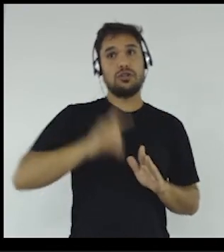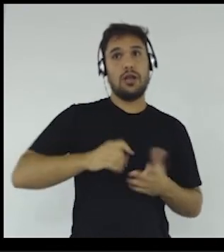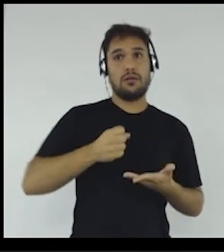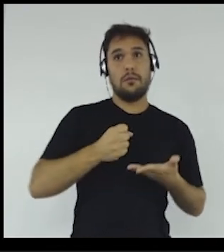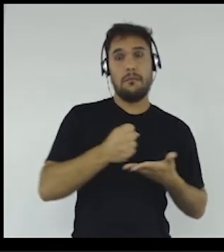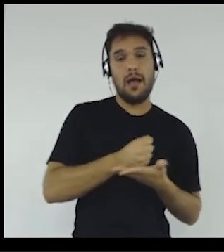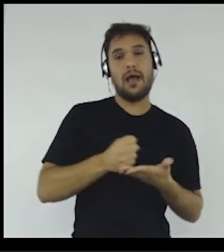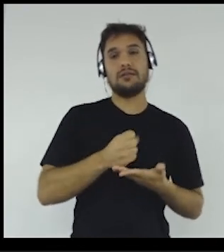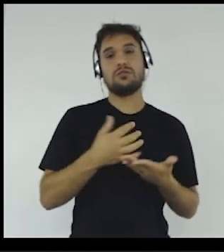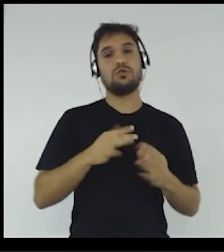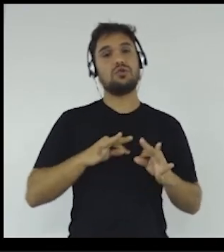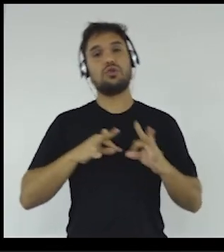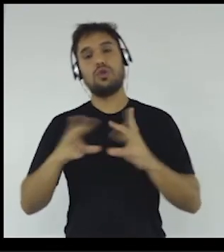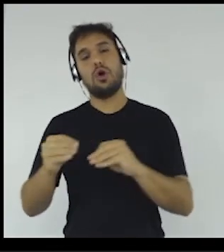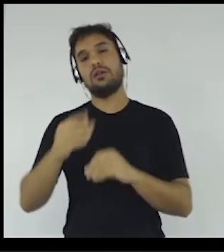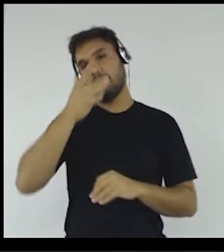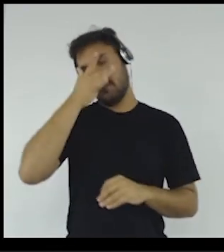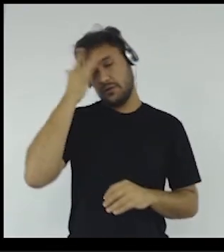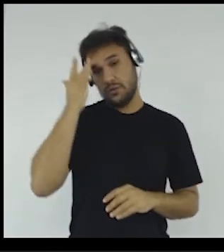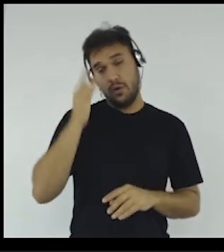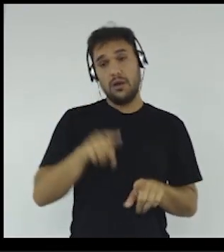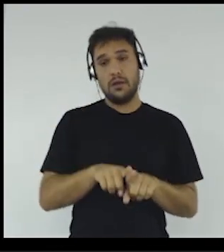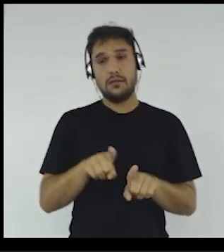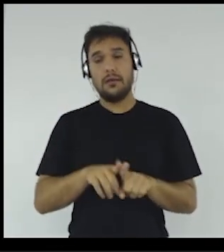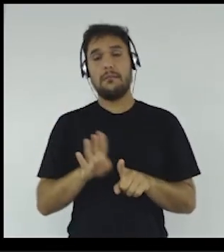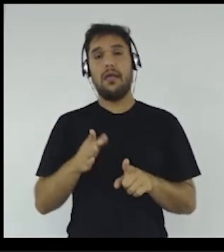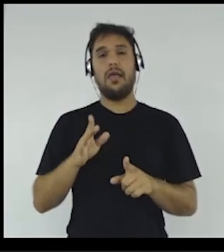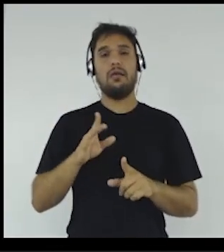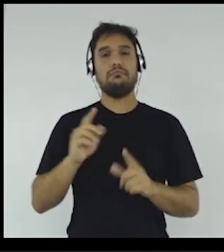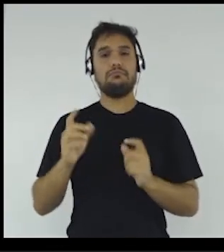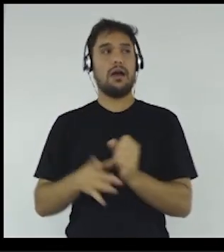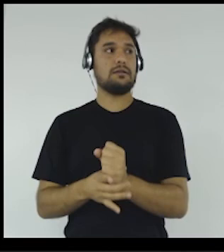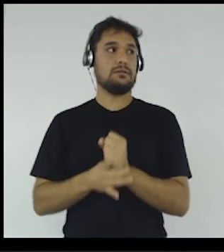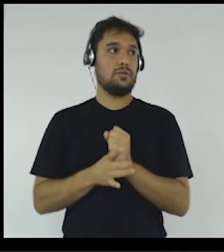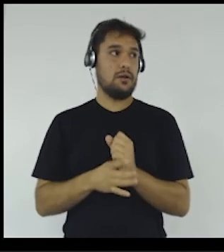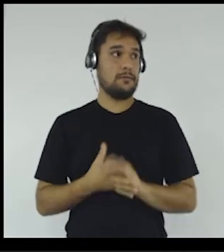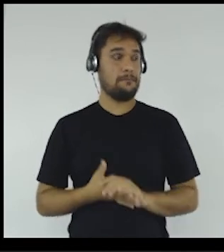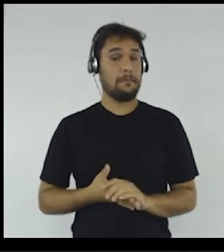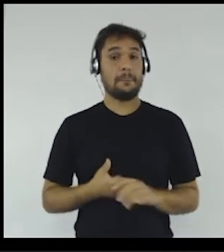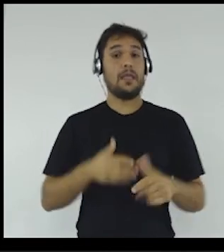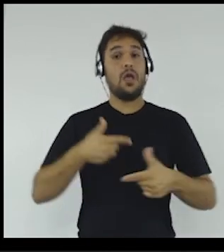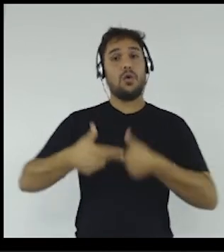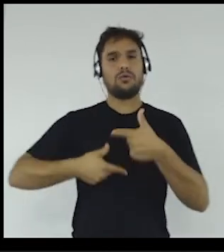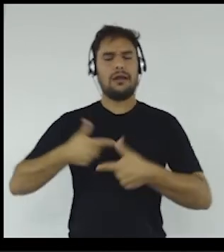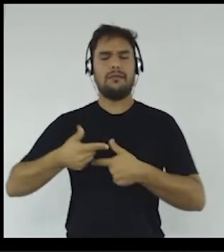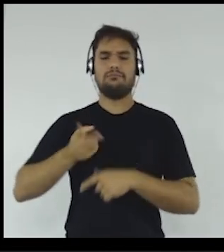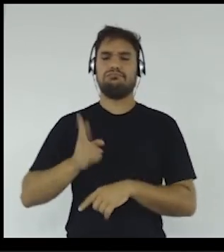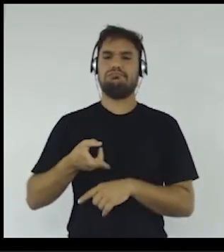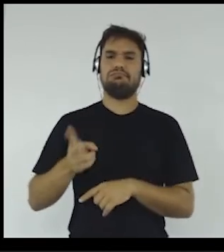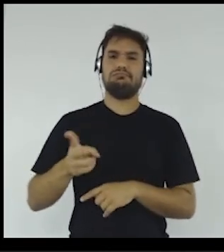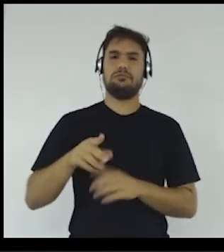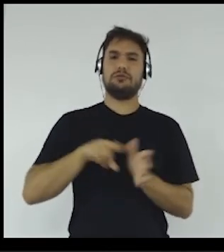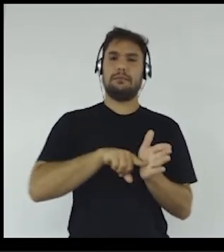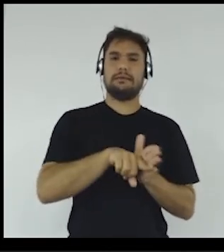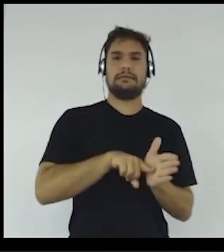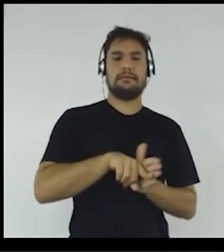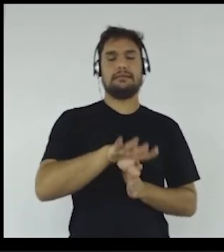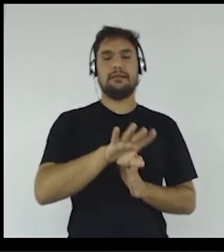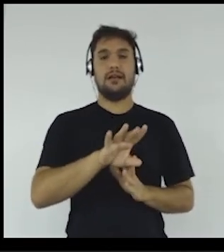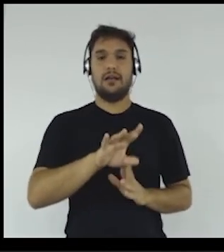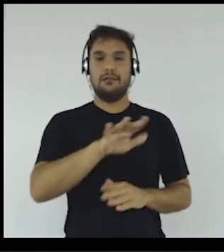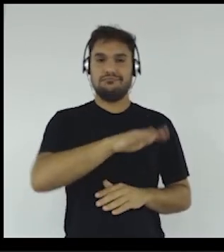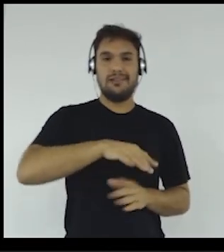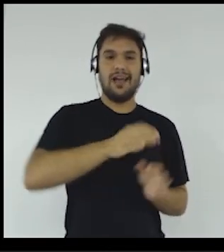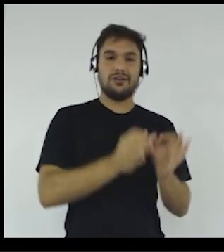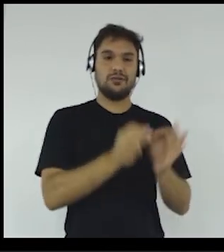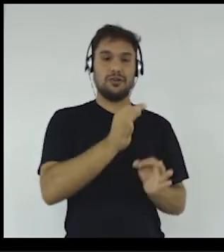todos os consumidores e os mecanismos para a sua proteção. Um trabalho incessante de pesquisa jurídica brinda a